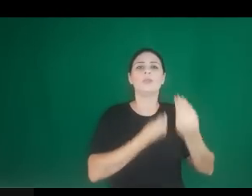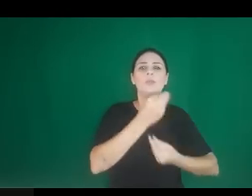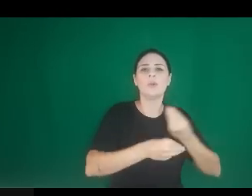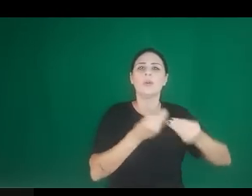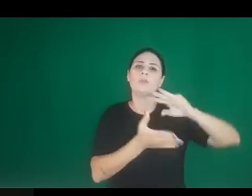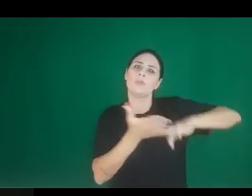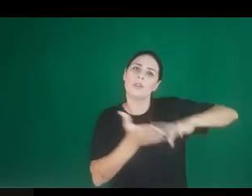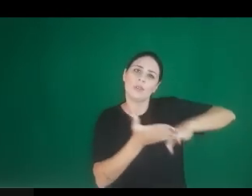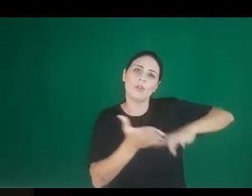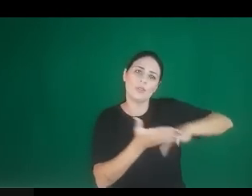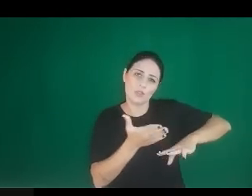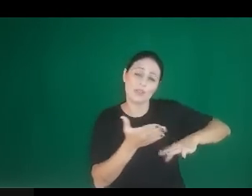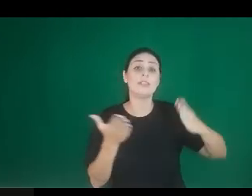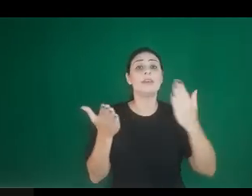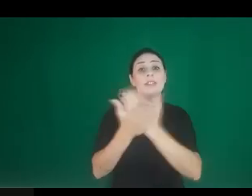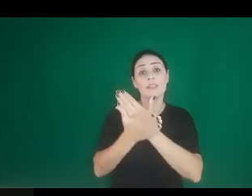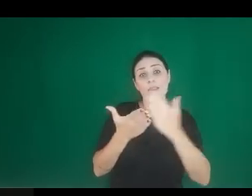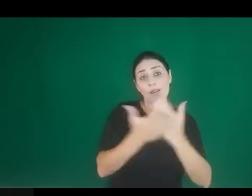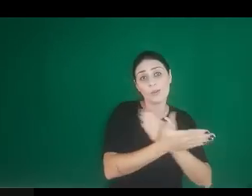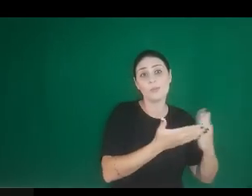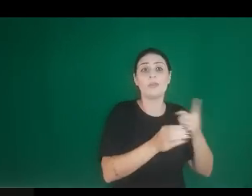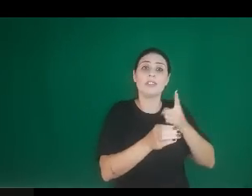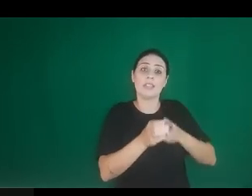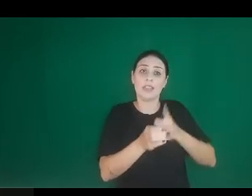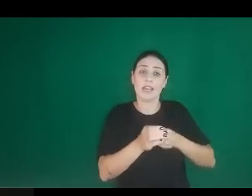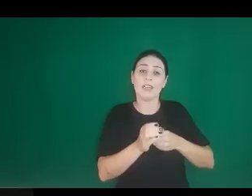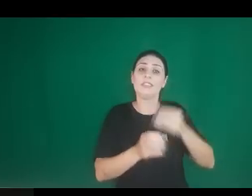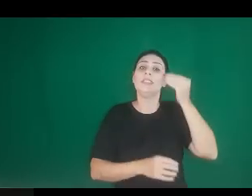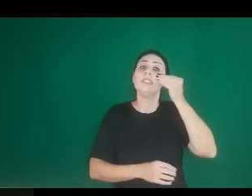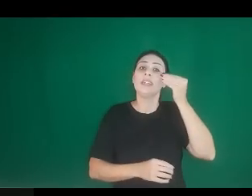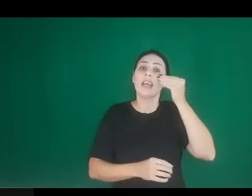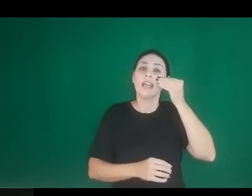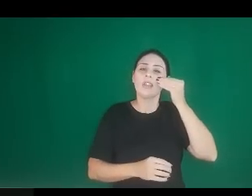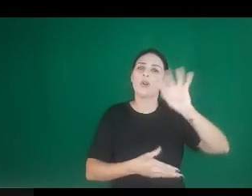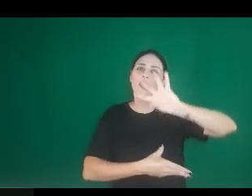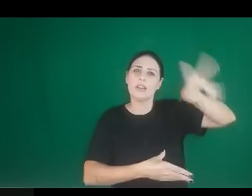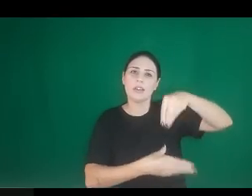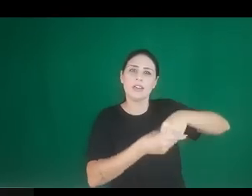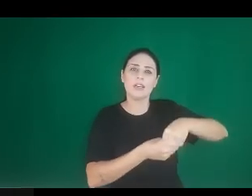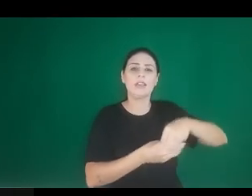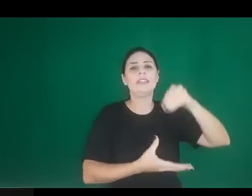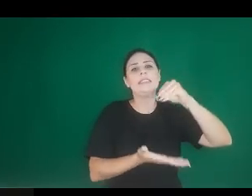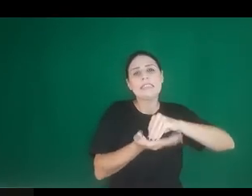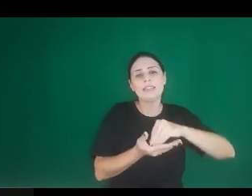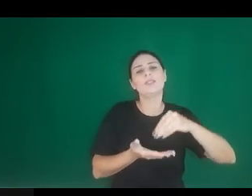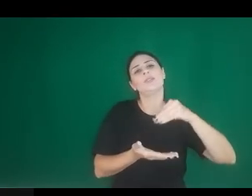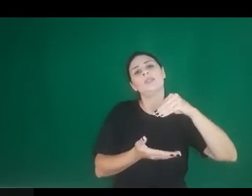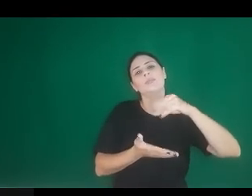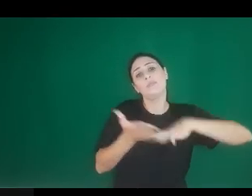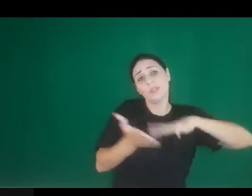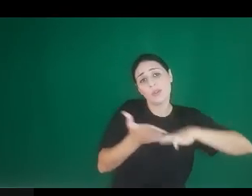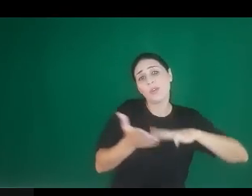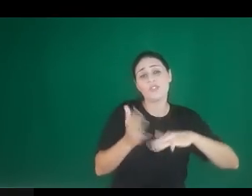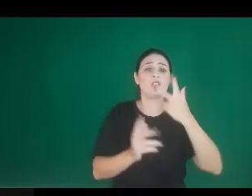já algumas metodologias. E alguns municípios tentaram amarrar ainda mais isso dentro de uma metodologia